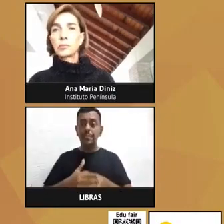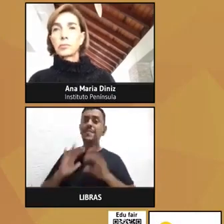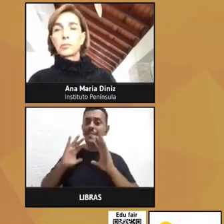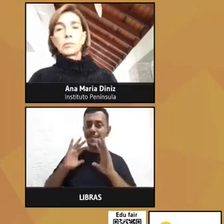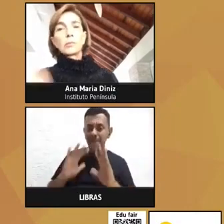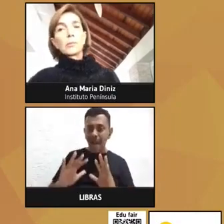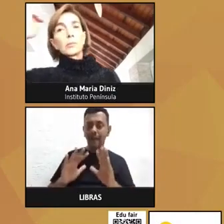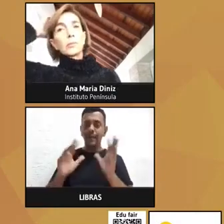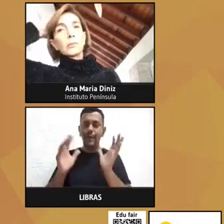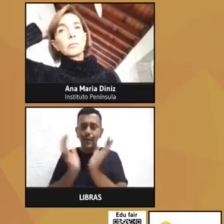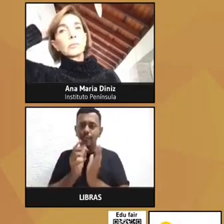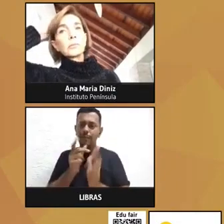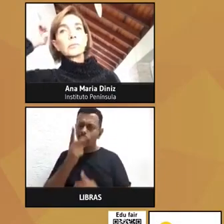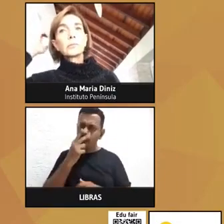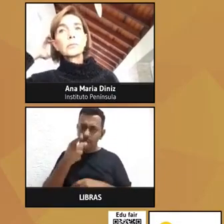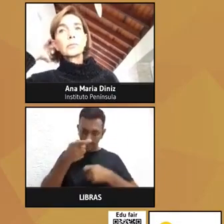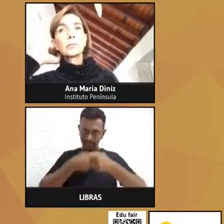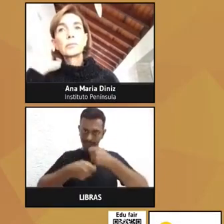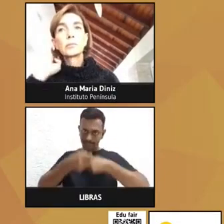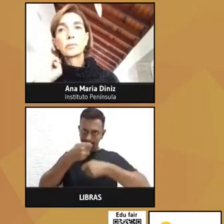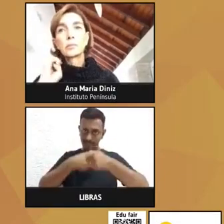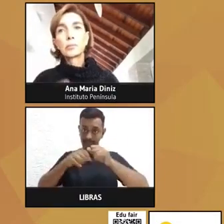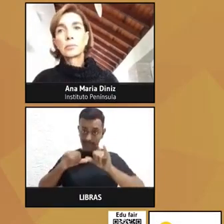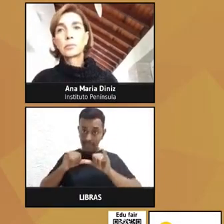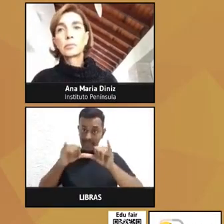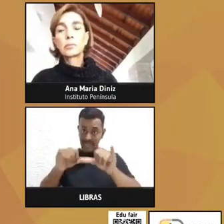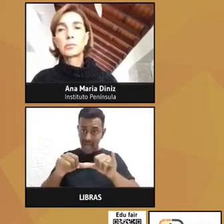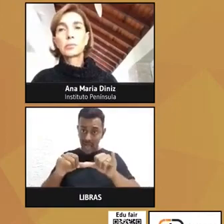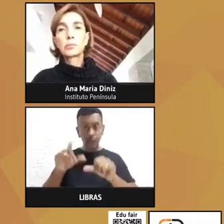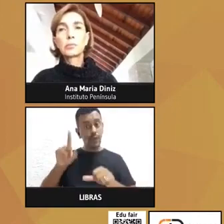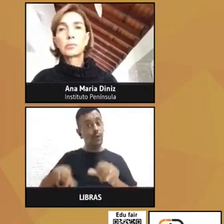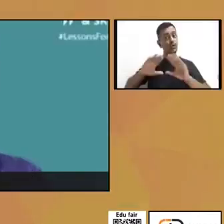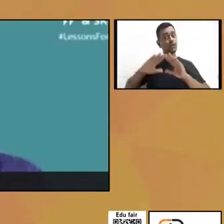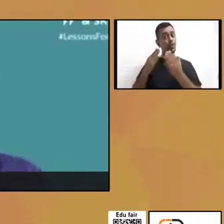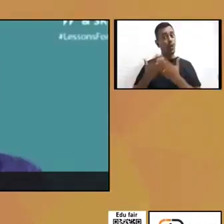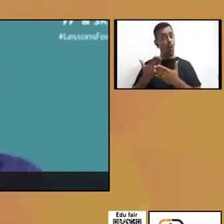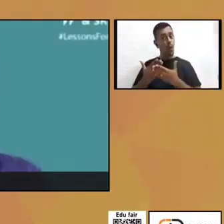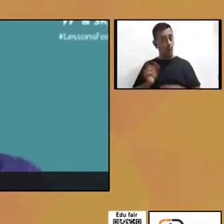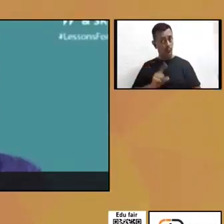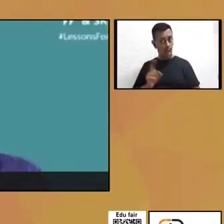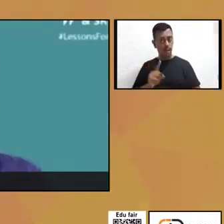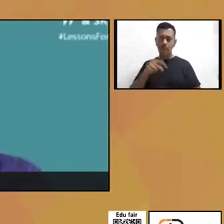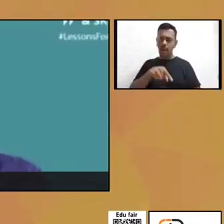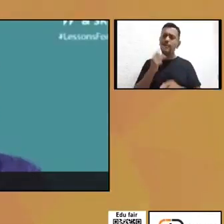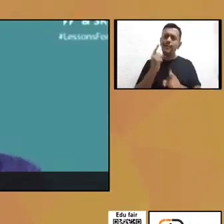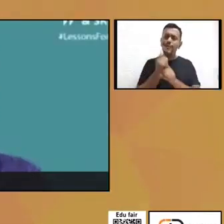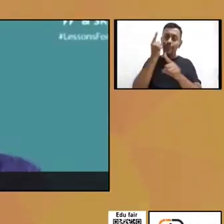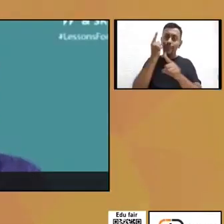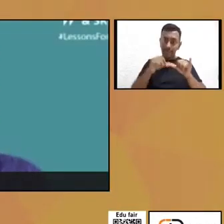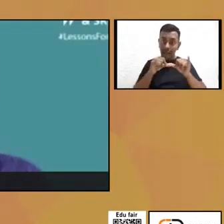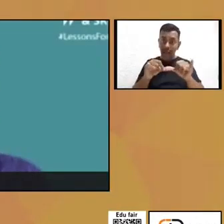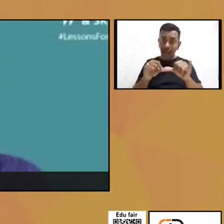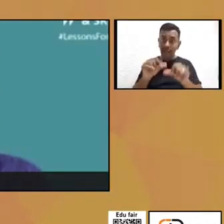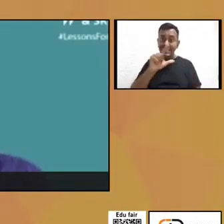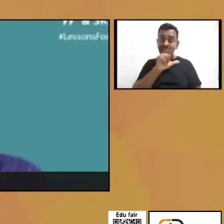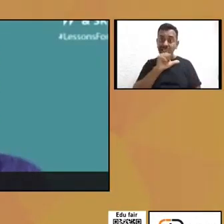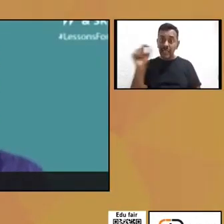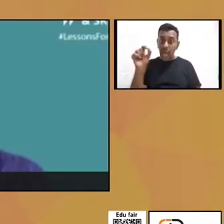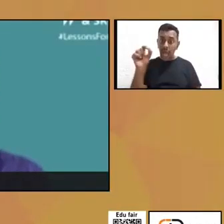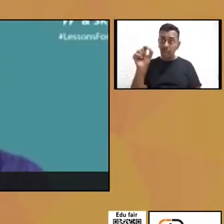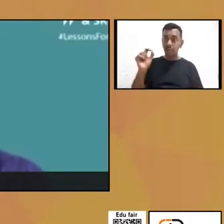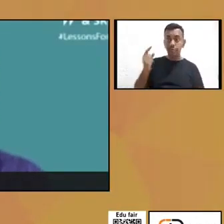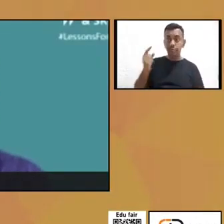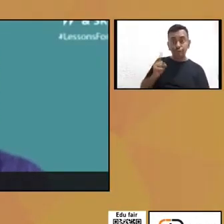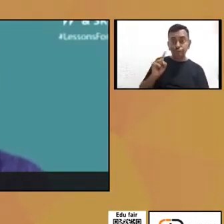um supermercado, não uma escola, e descobrisse que de 100 clientes, 30 saem sem comprar